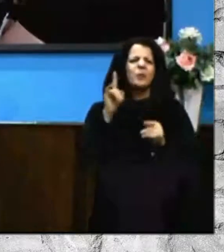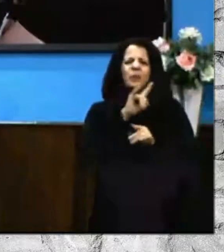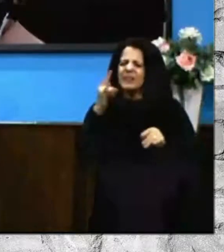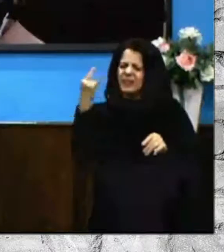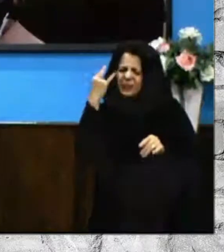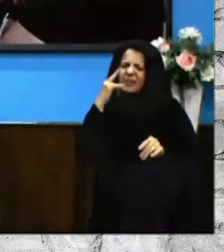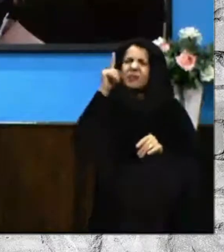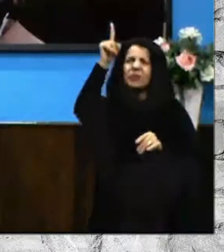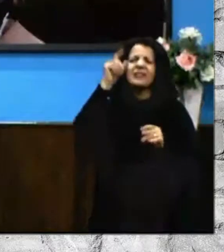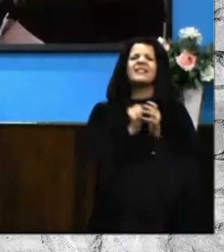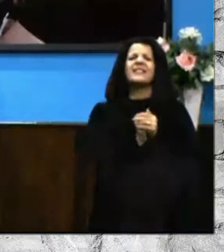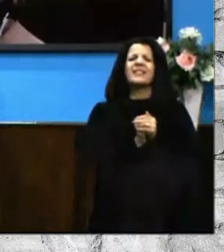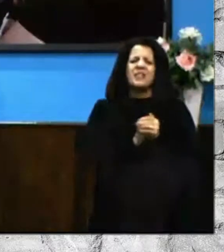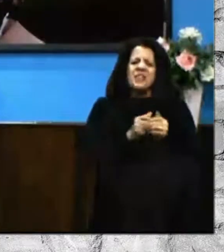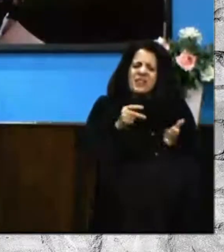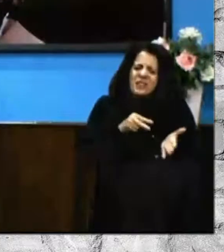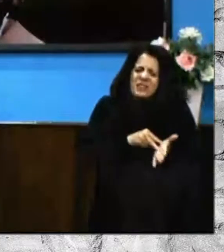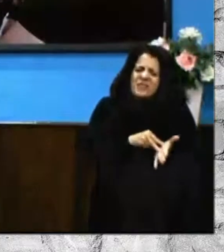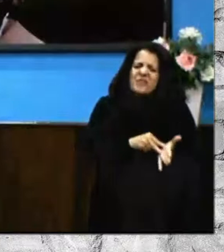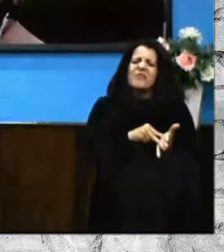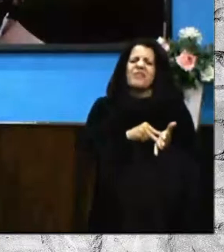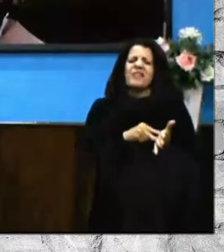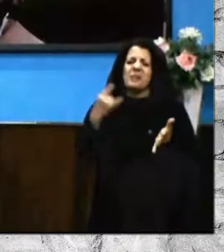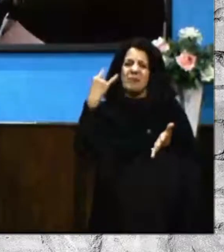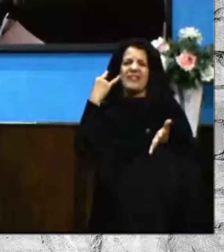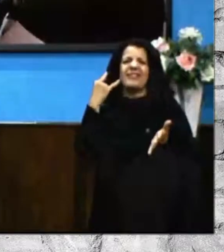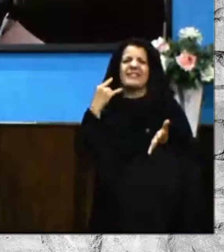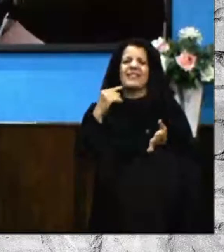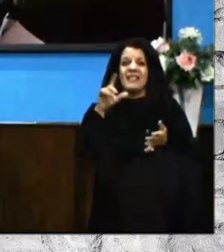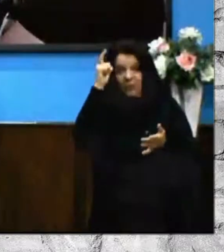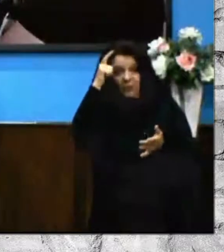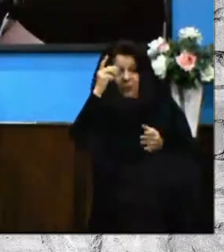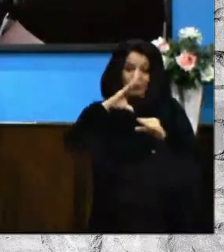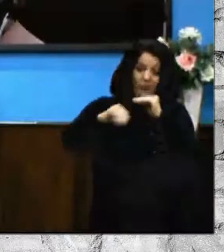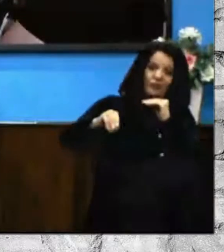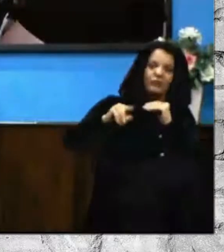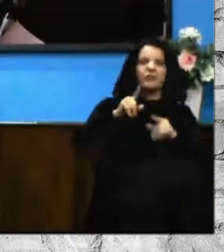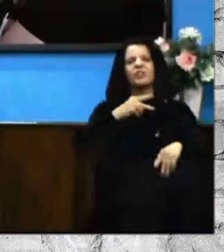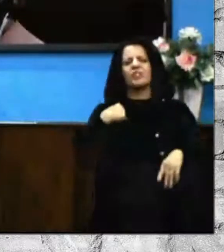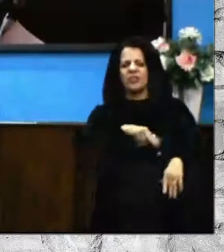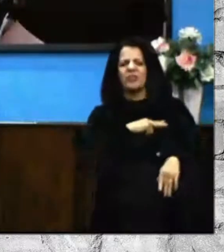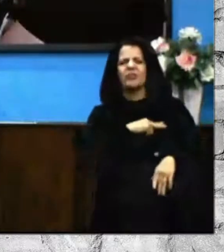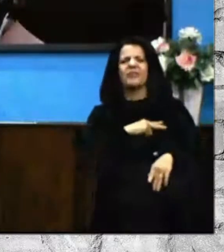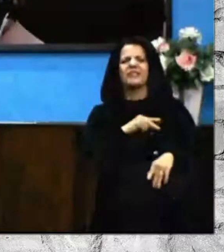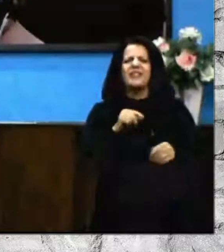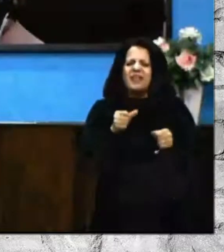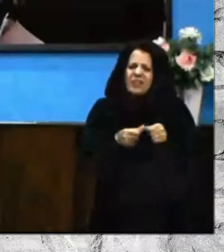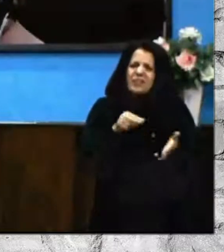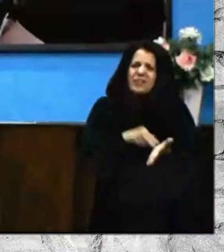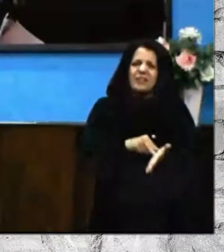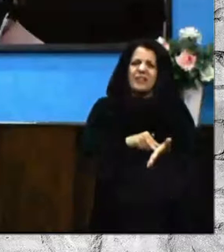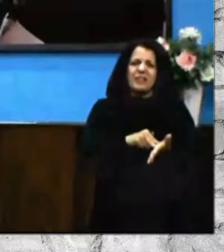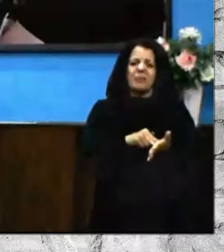ao diabo, ele vai fugir de nós. Permaneçamos alerta depois das vitórias, mais ainda, não é? Do que antes das